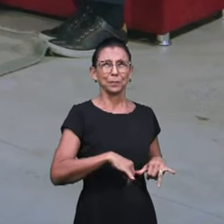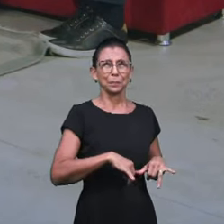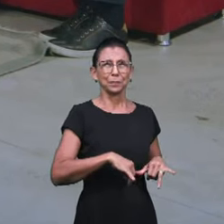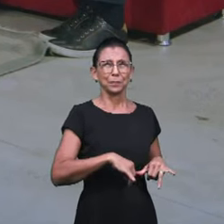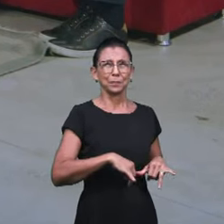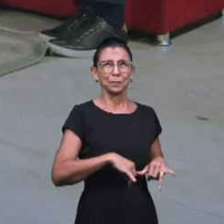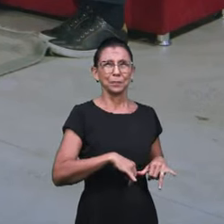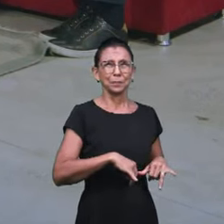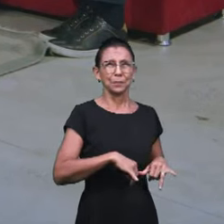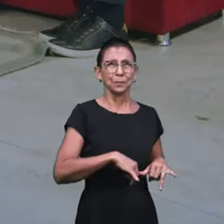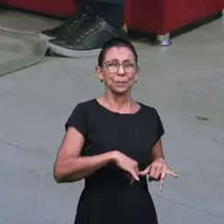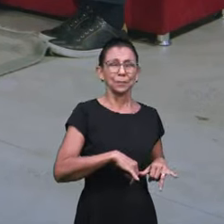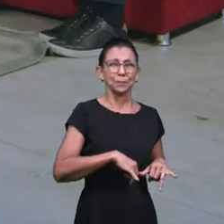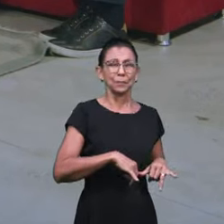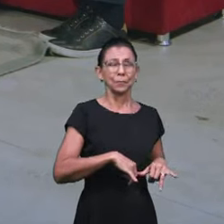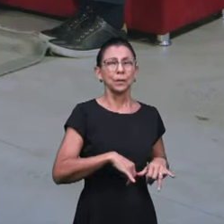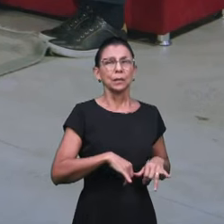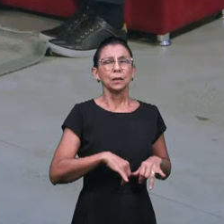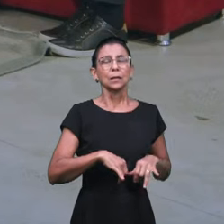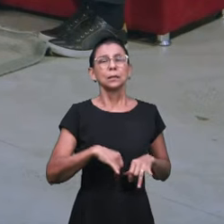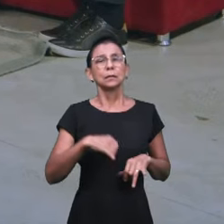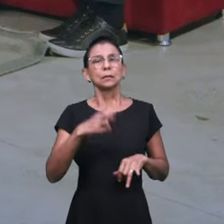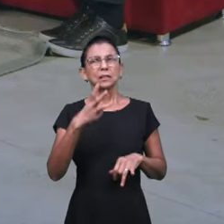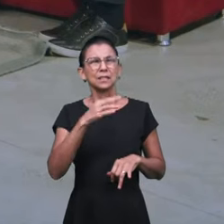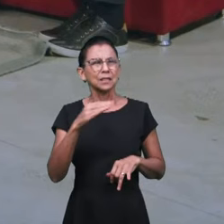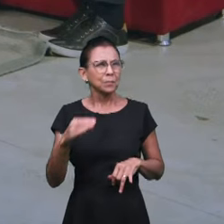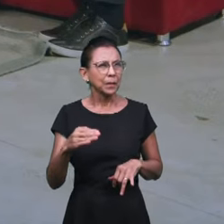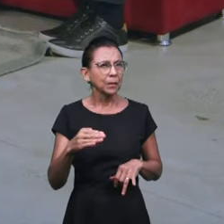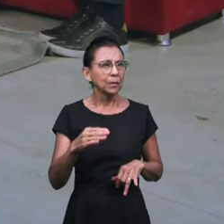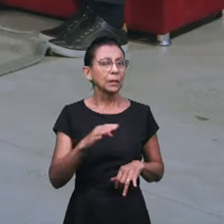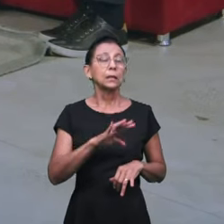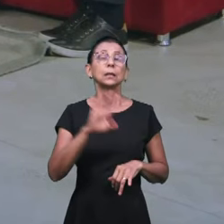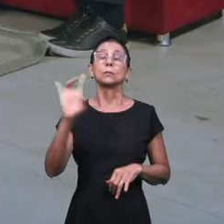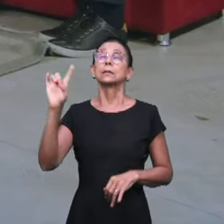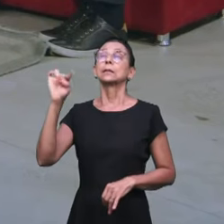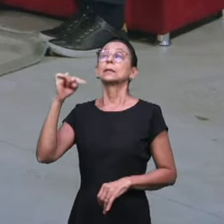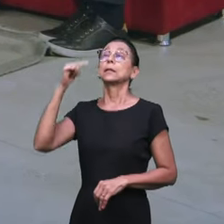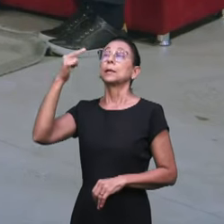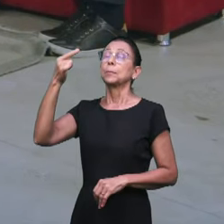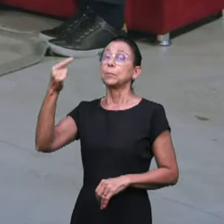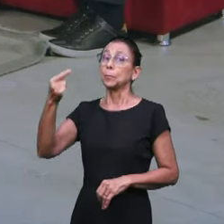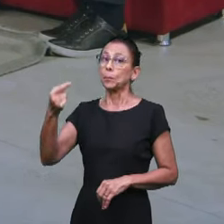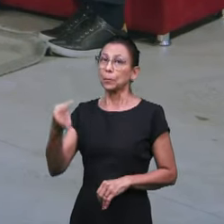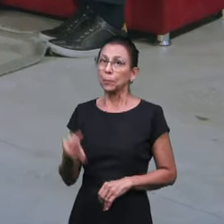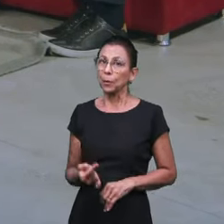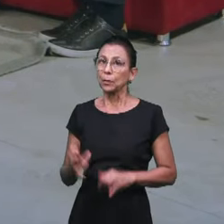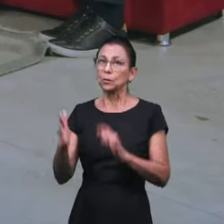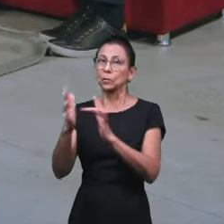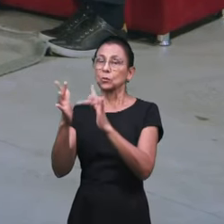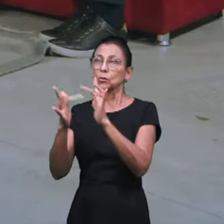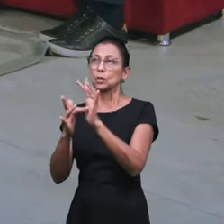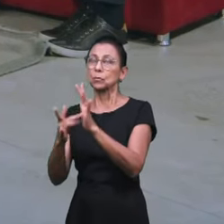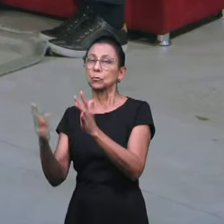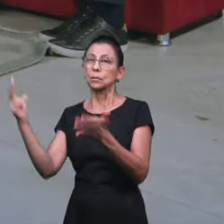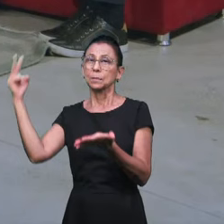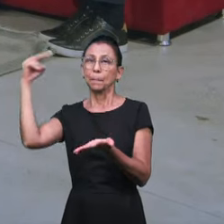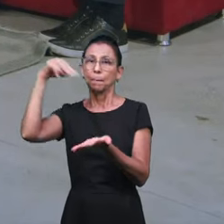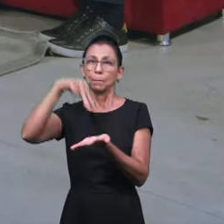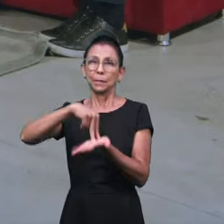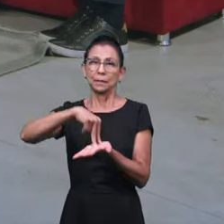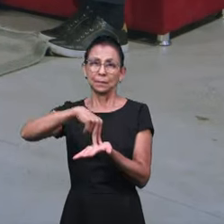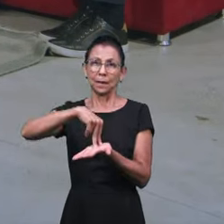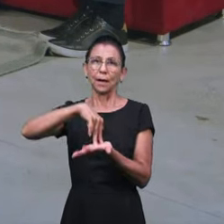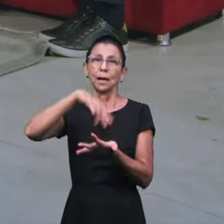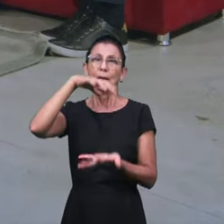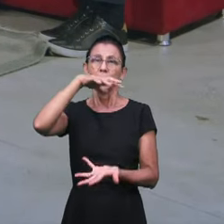e depois sim a volta de Jesus, quando ele vai pisar na terra, aí sim é caracterizado